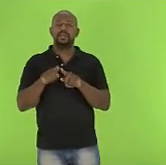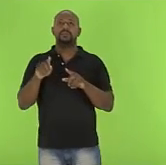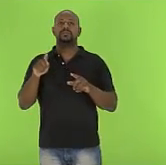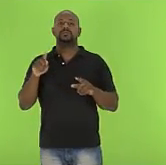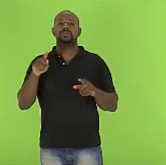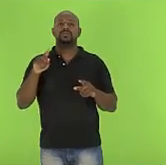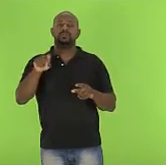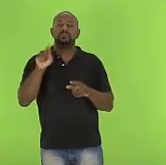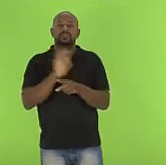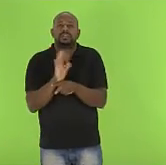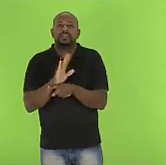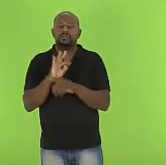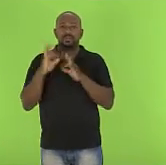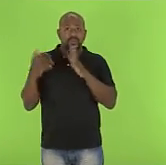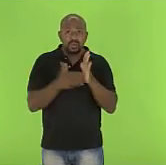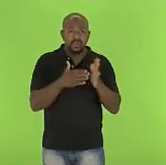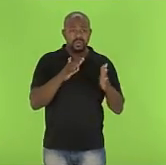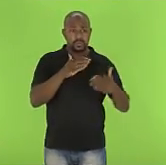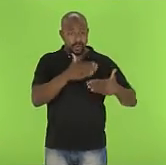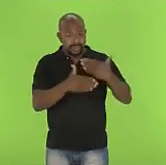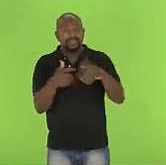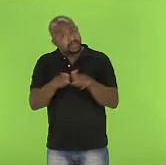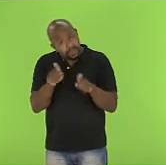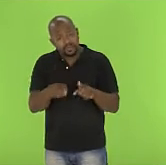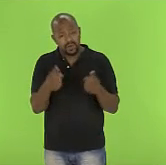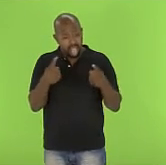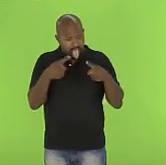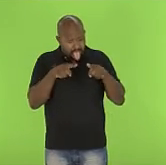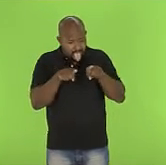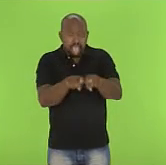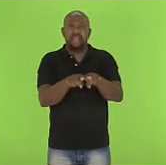cinema. Então, todo o processo foi